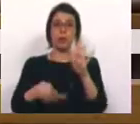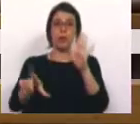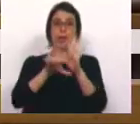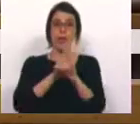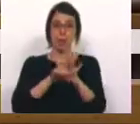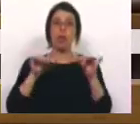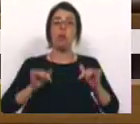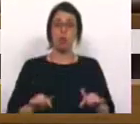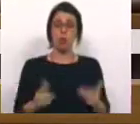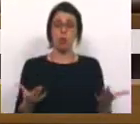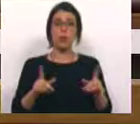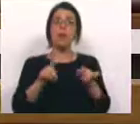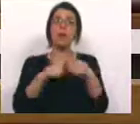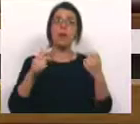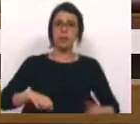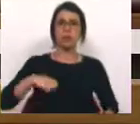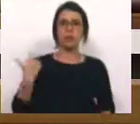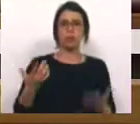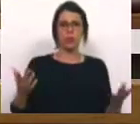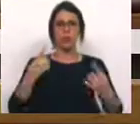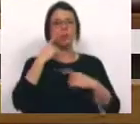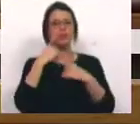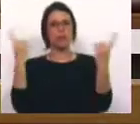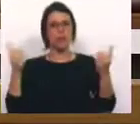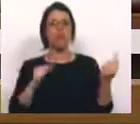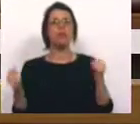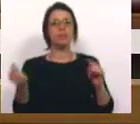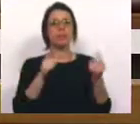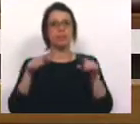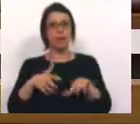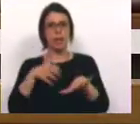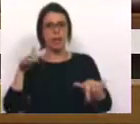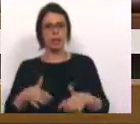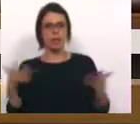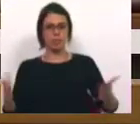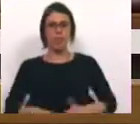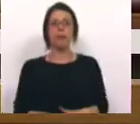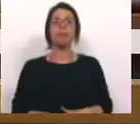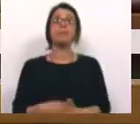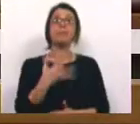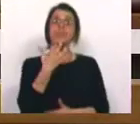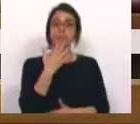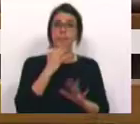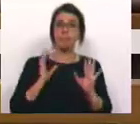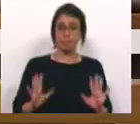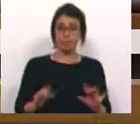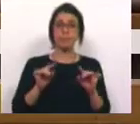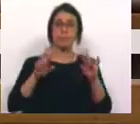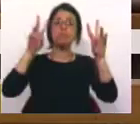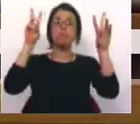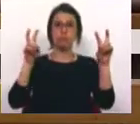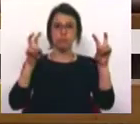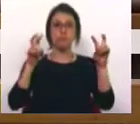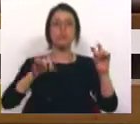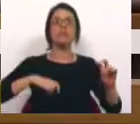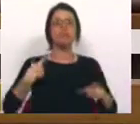lei que hoje o Partido Ecologista Os Verdes traz à discussão no Parlamento. Em bom rigor, esta é uma matéria que